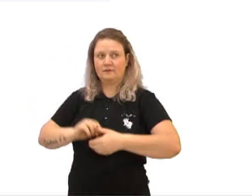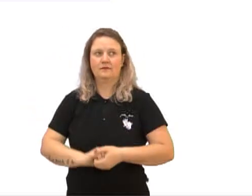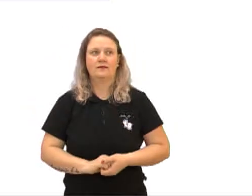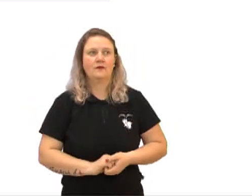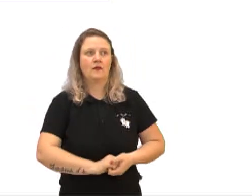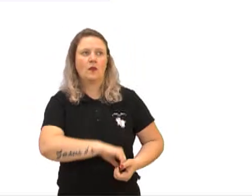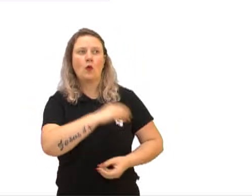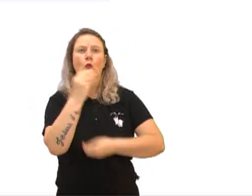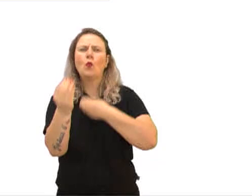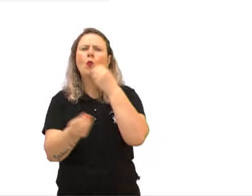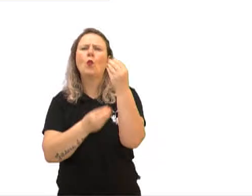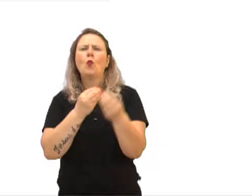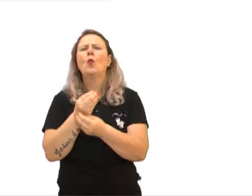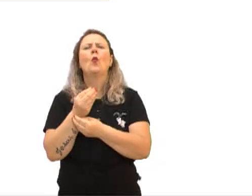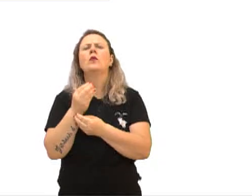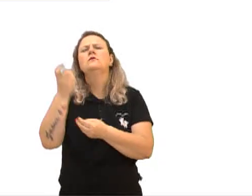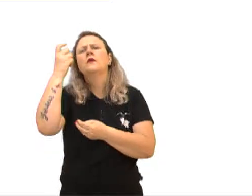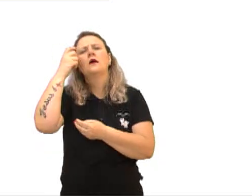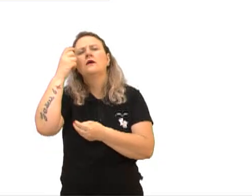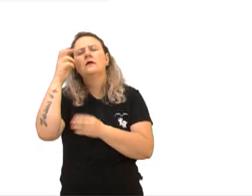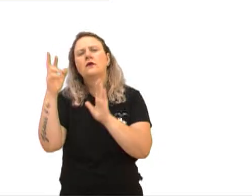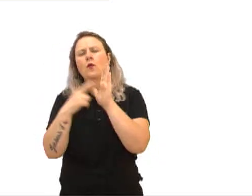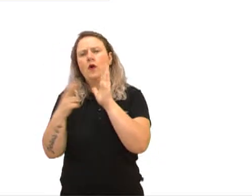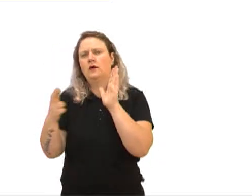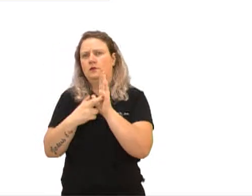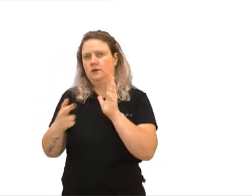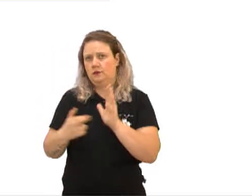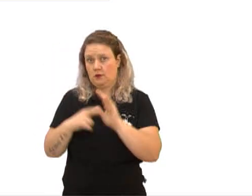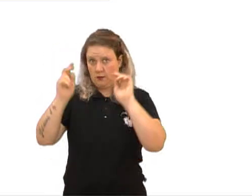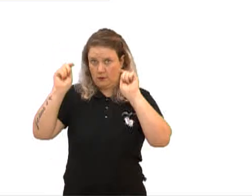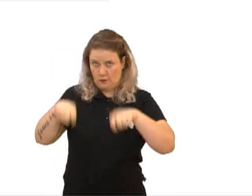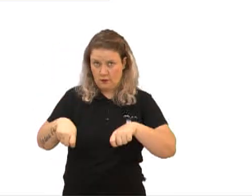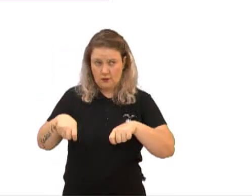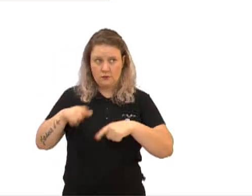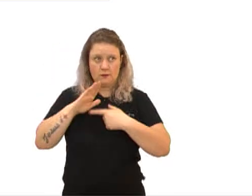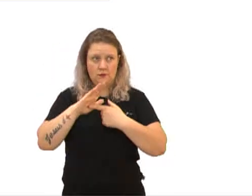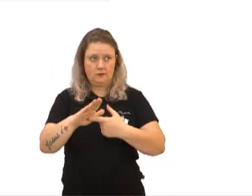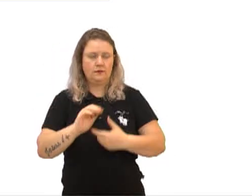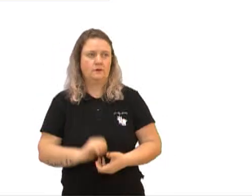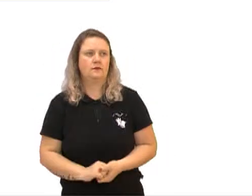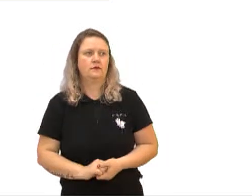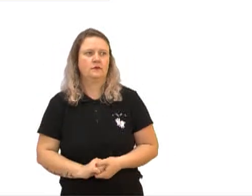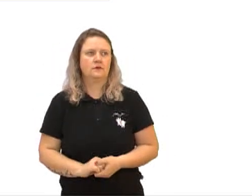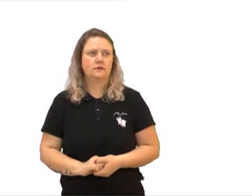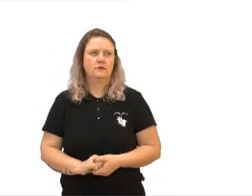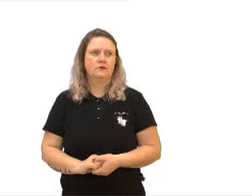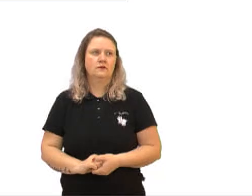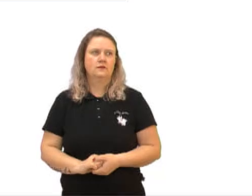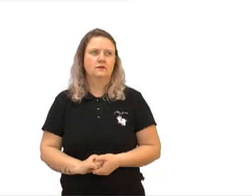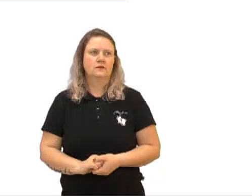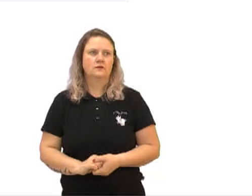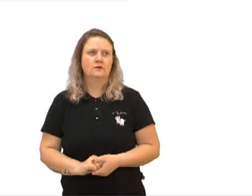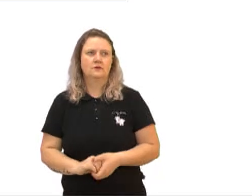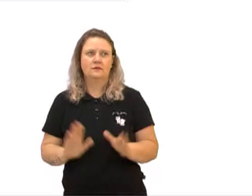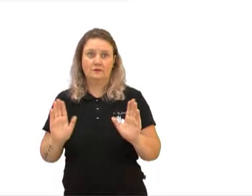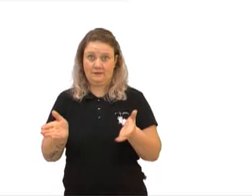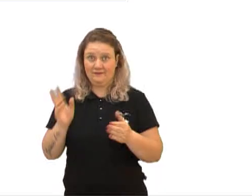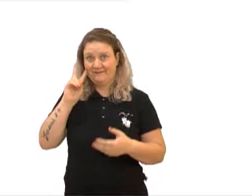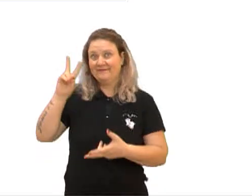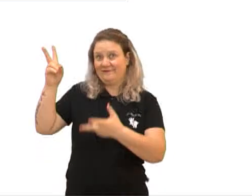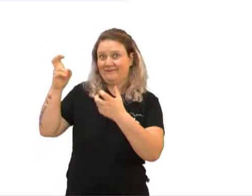vocês conseguiram pensar aí as respostas. Posso colocar no ar o slide? Pode pôr. Então tá aqui, pessoal, olha